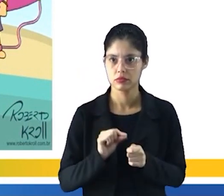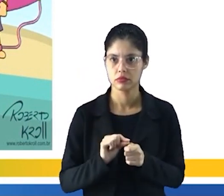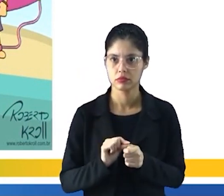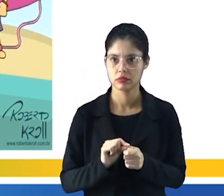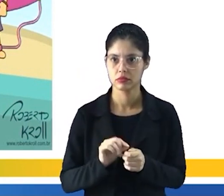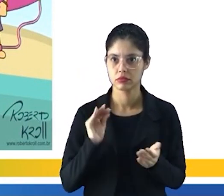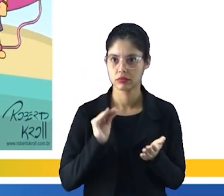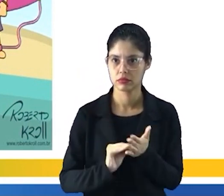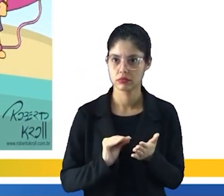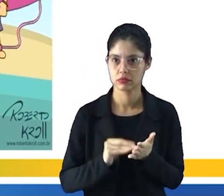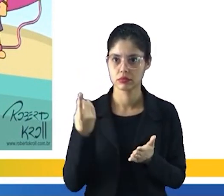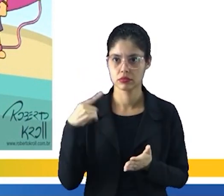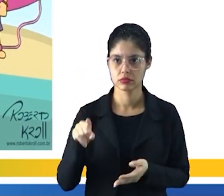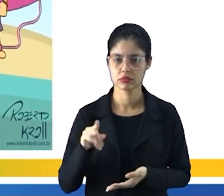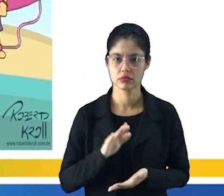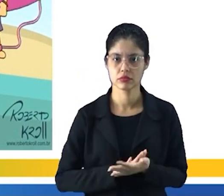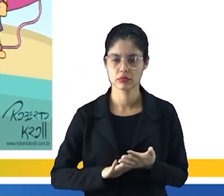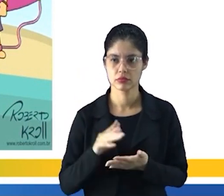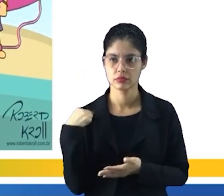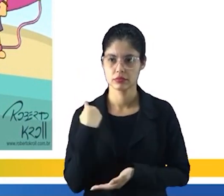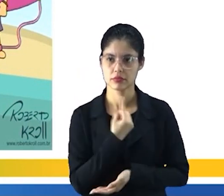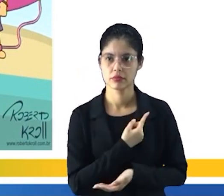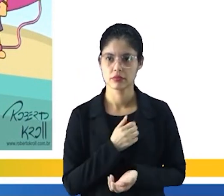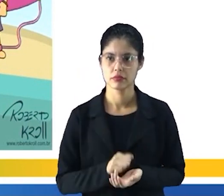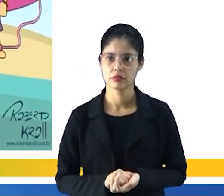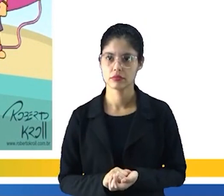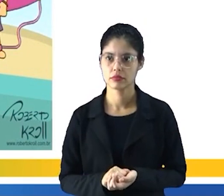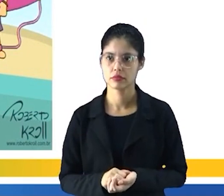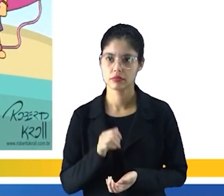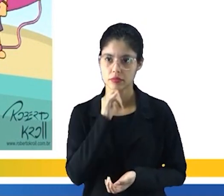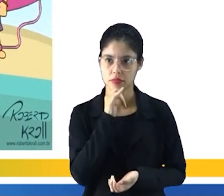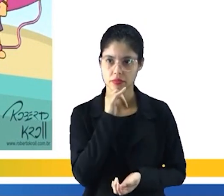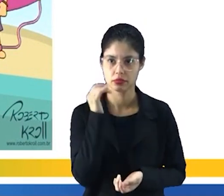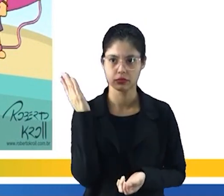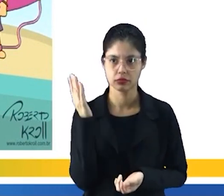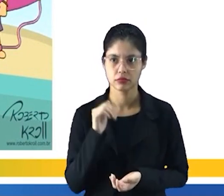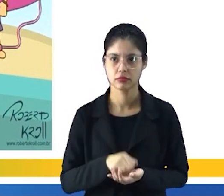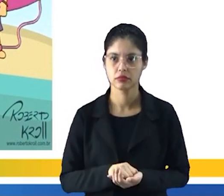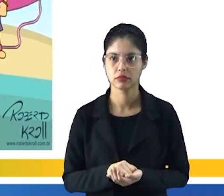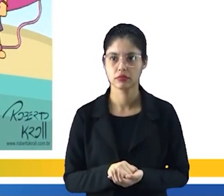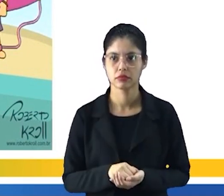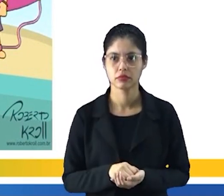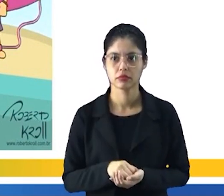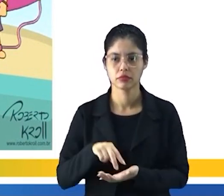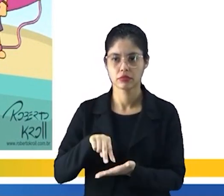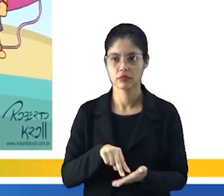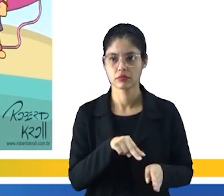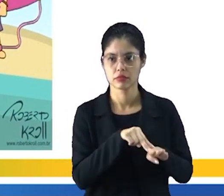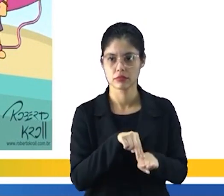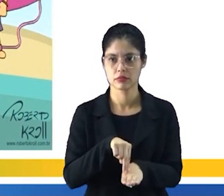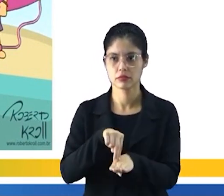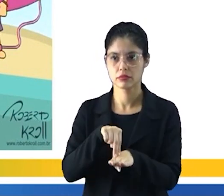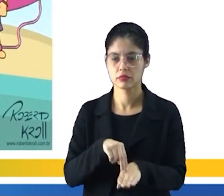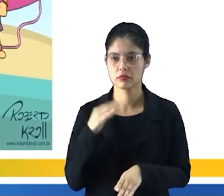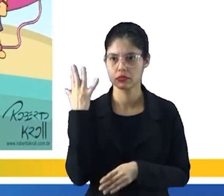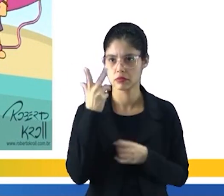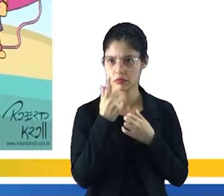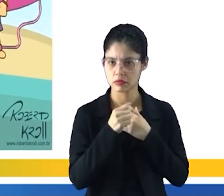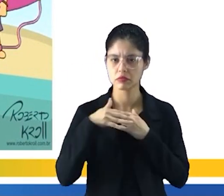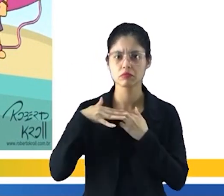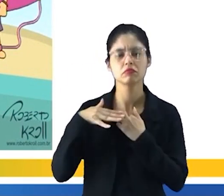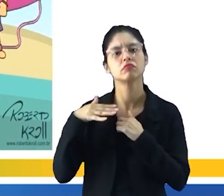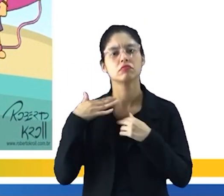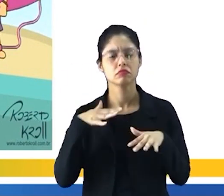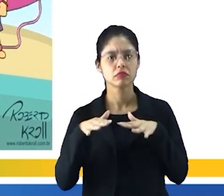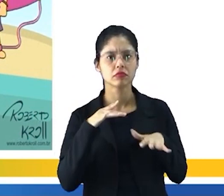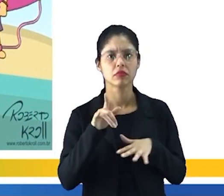uma falta danada para nós. Ou também temos um exemplo aqui de um senhor surfista, né? Veja que belos